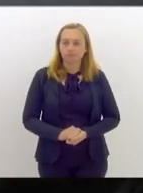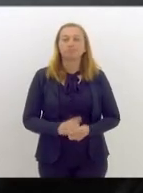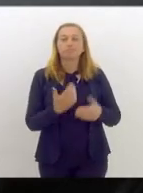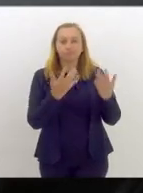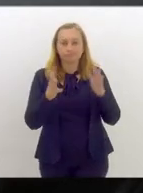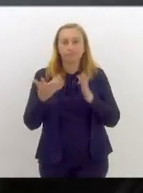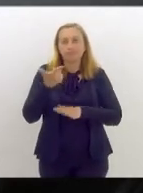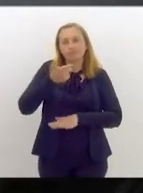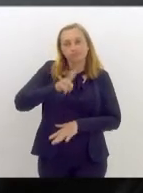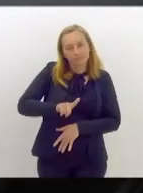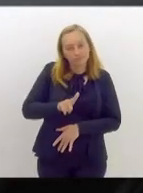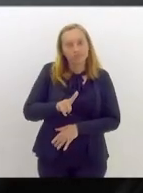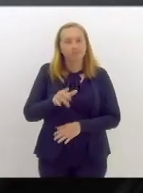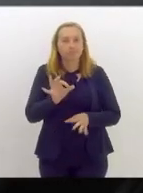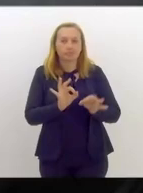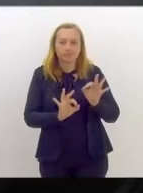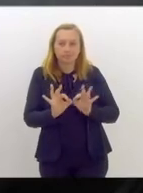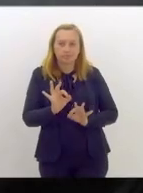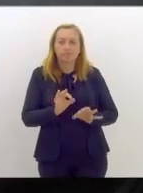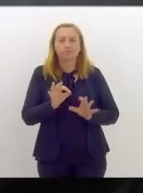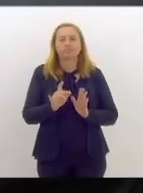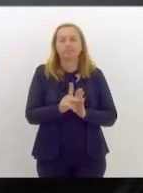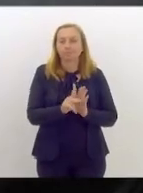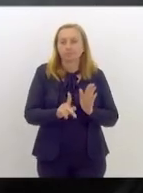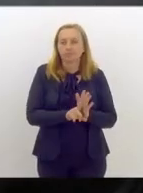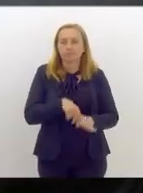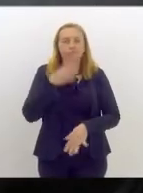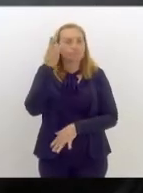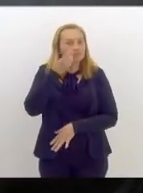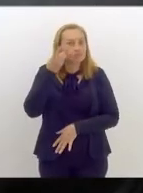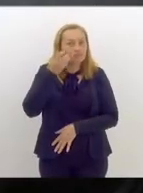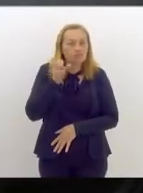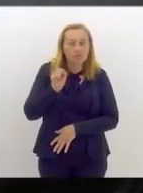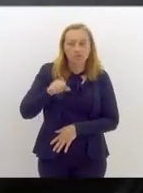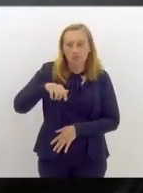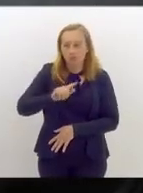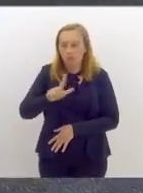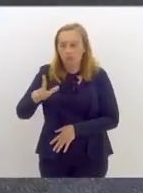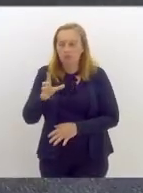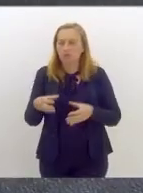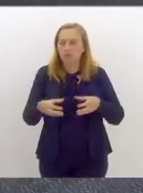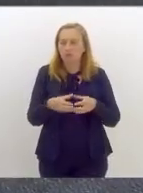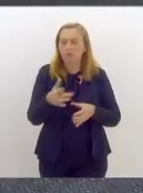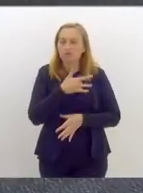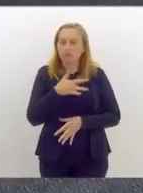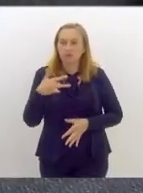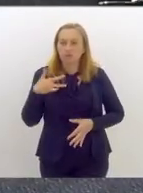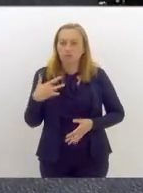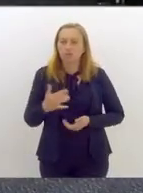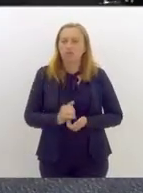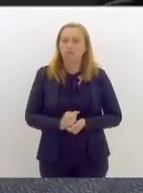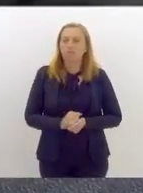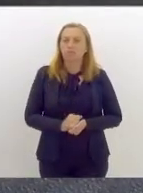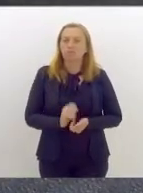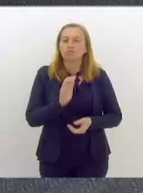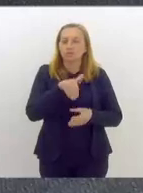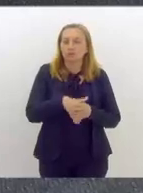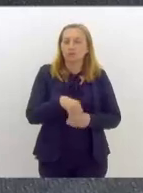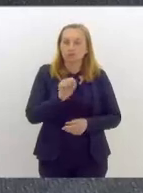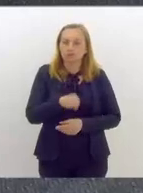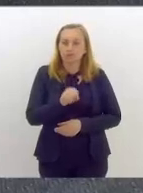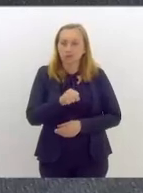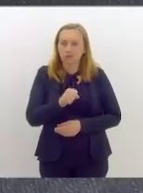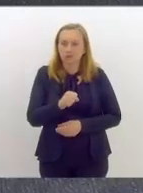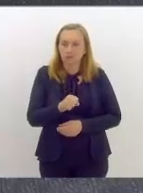Elogiando mais uma vez o projeto do deputado Samuel Malafaia, a Comissão de Saúde vota favorável